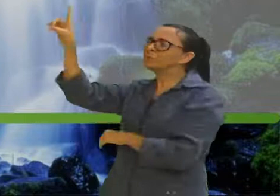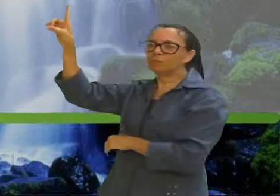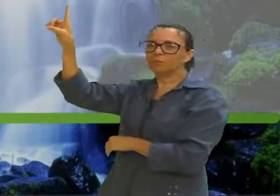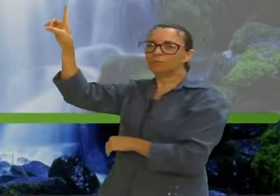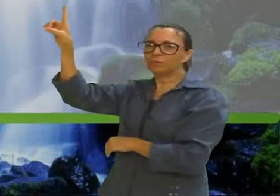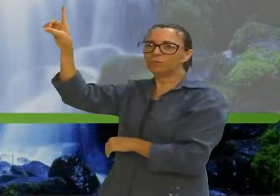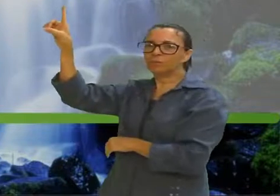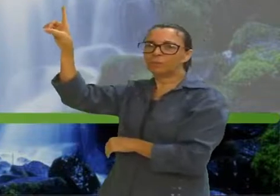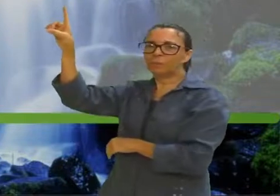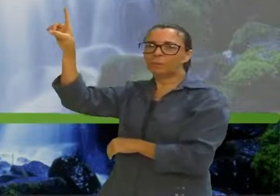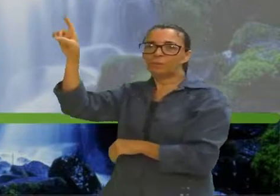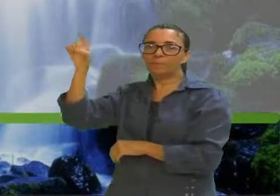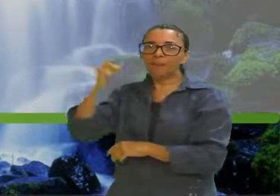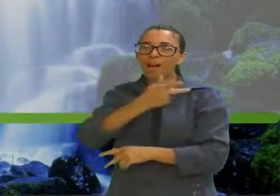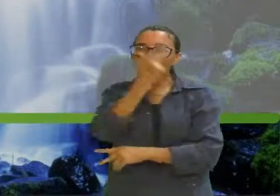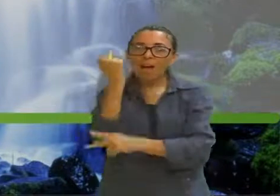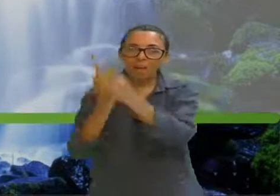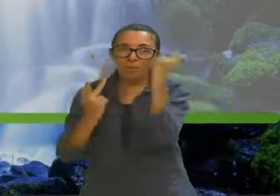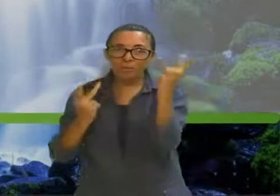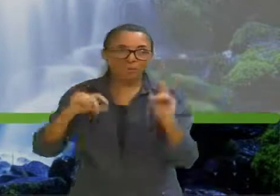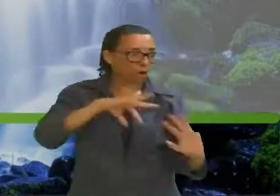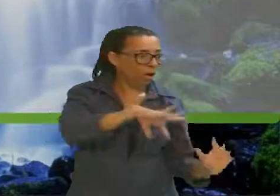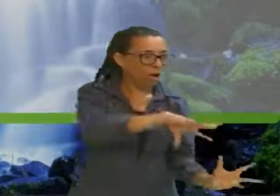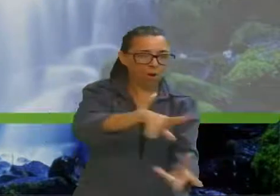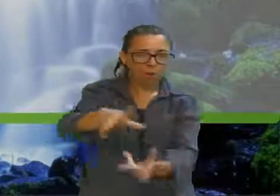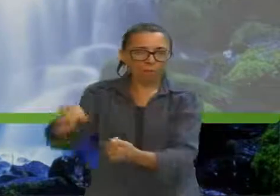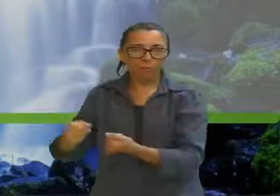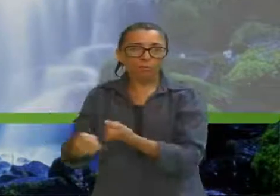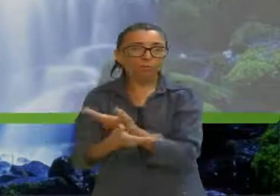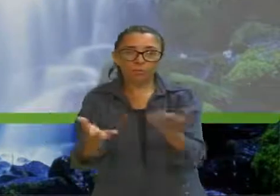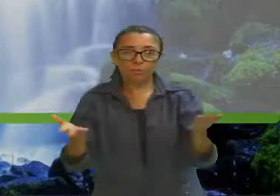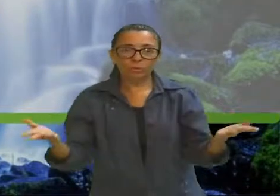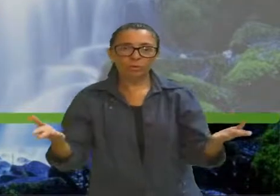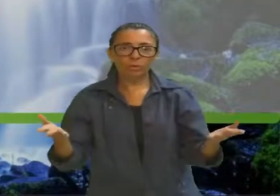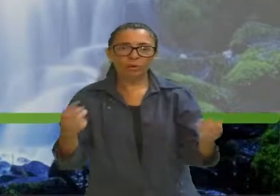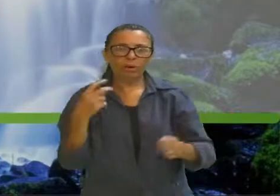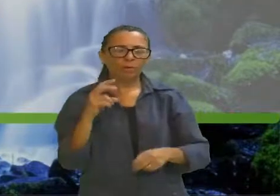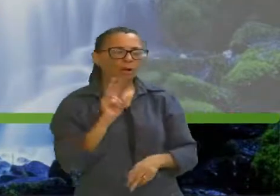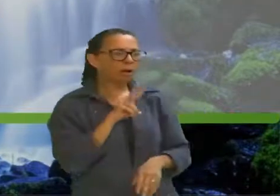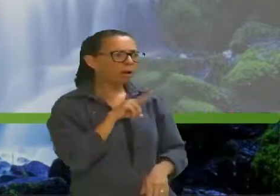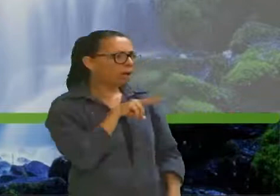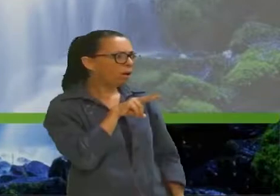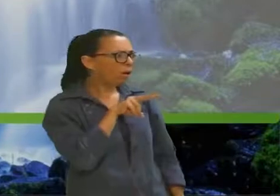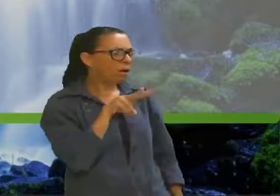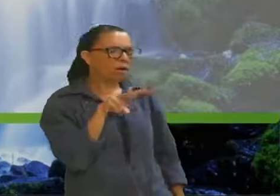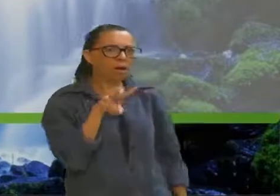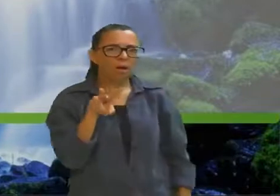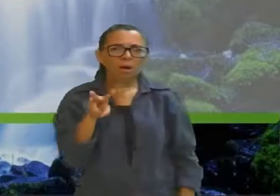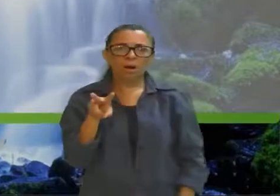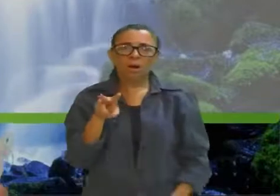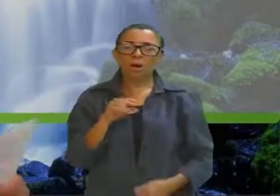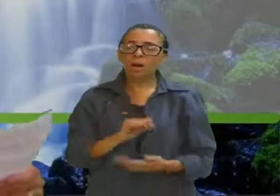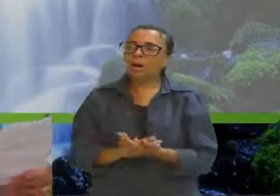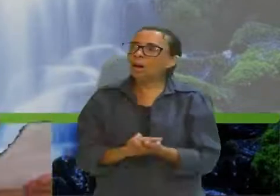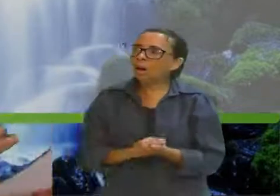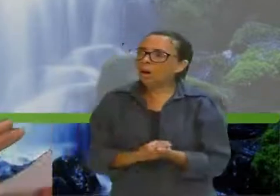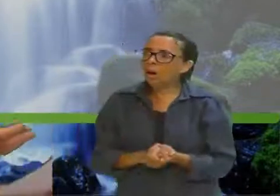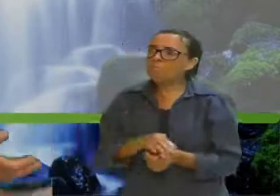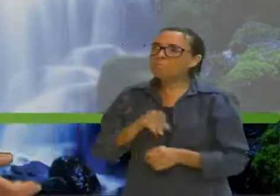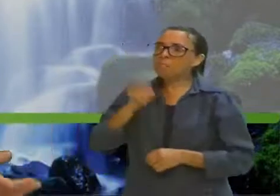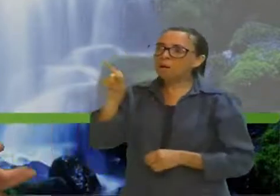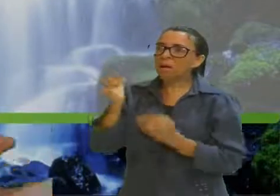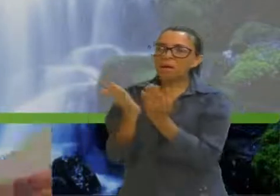Ele. Então, se eu digo que eu amo a Deus, eu tenho que